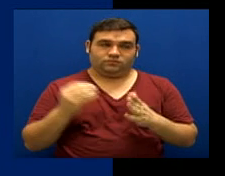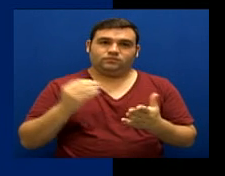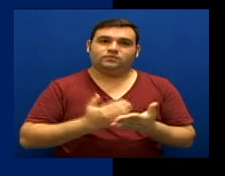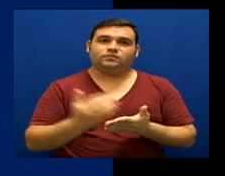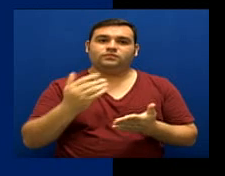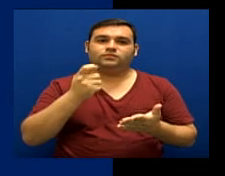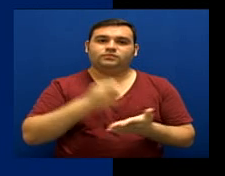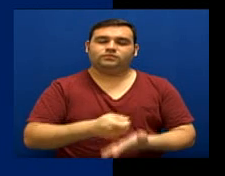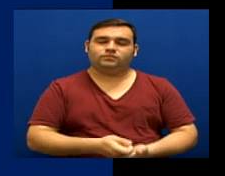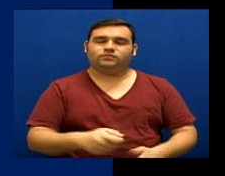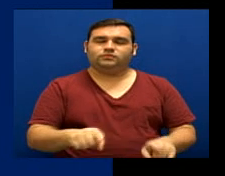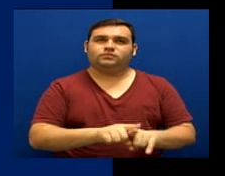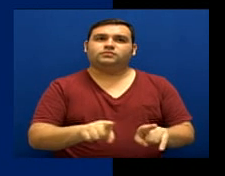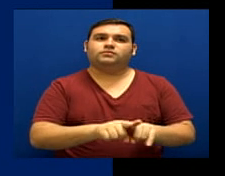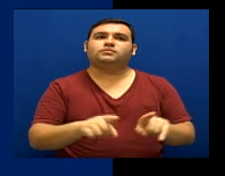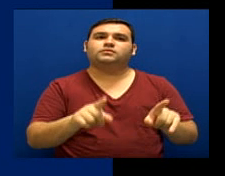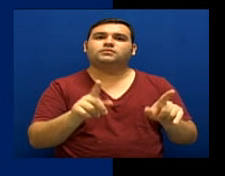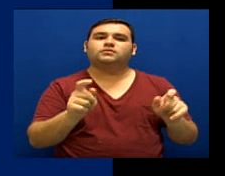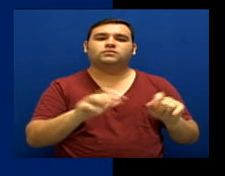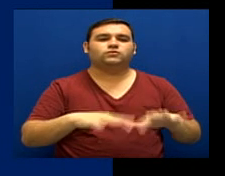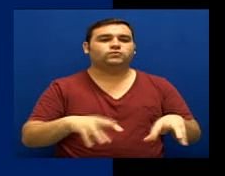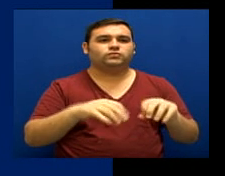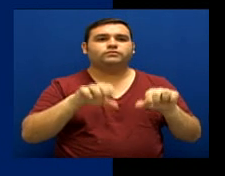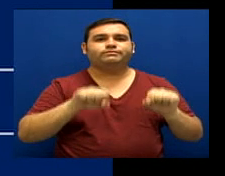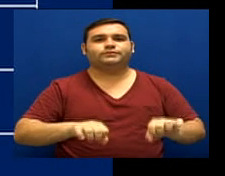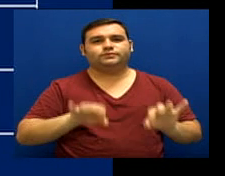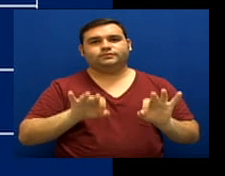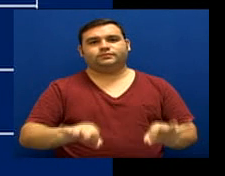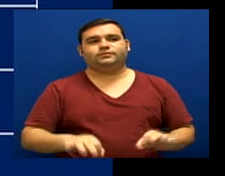pagar processados e passivos reconhecidos